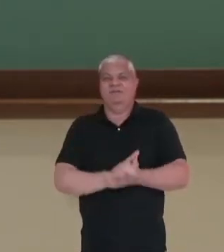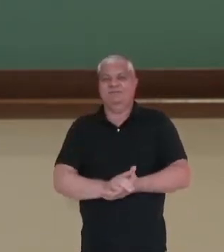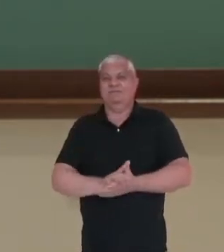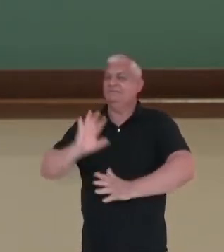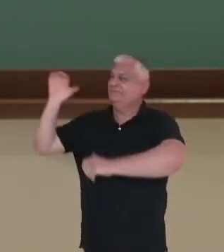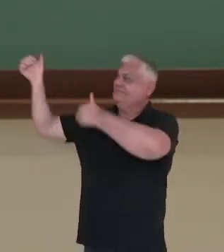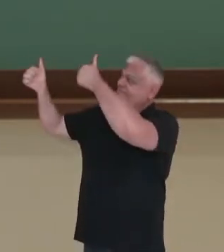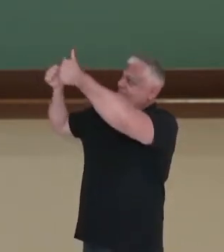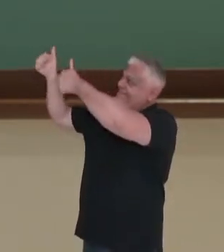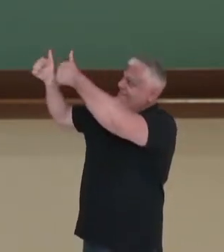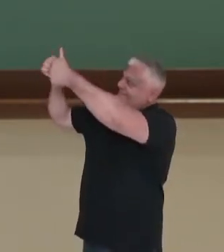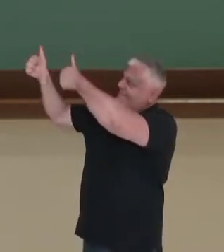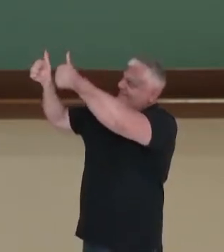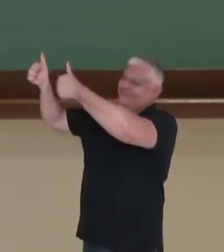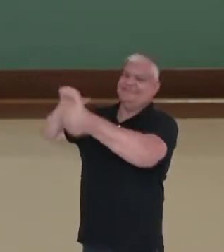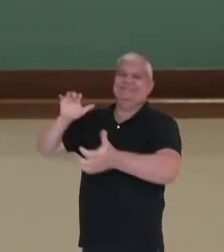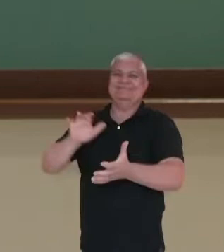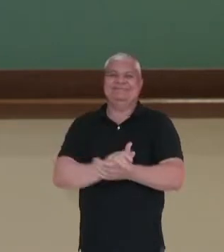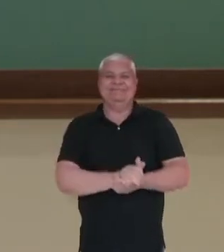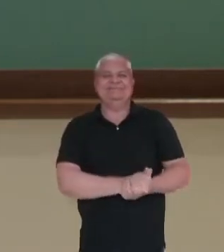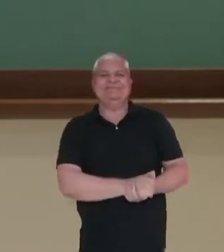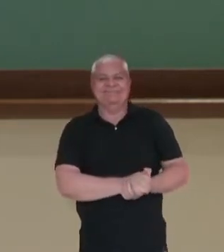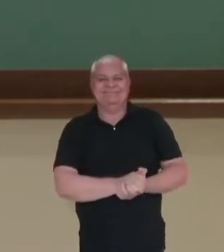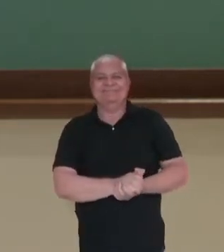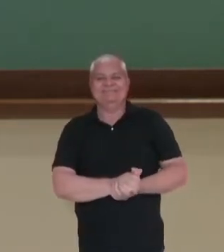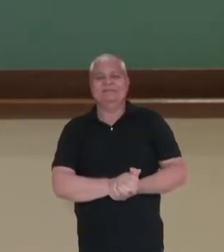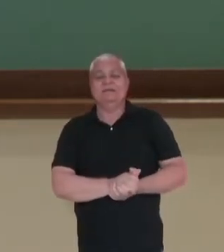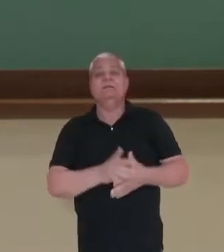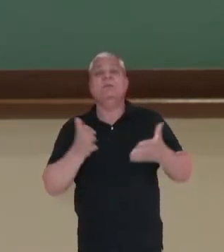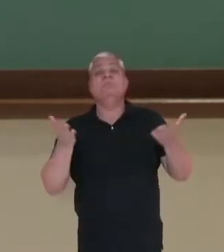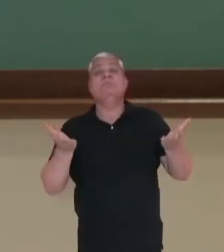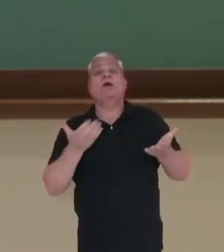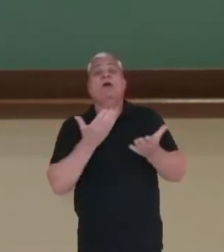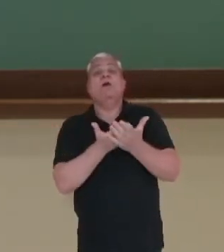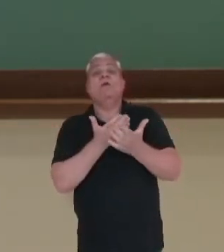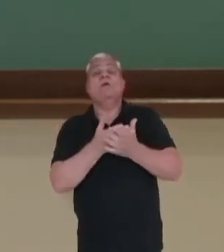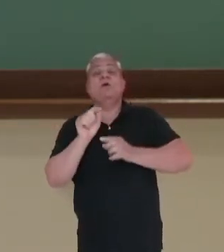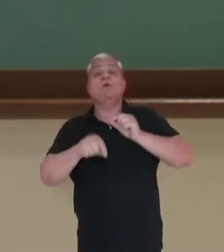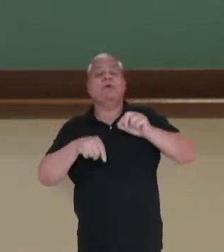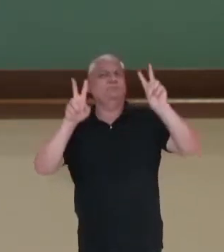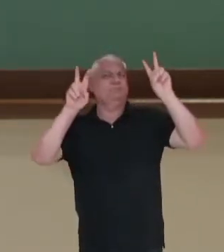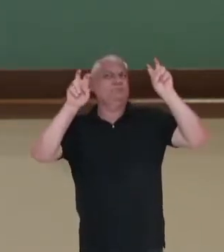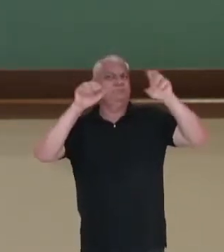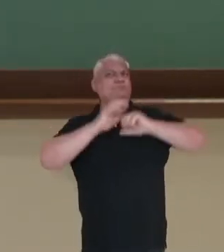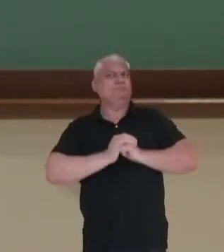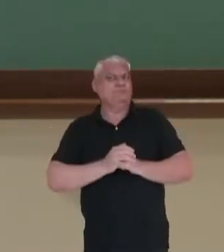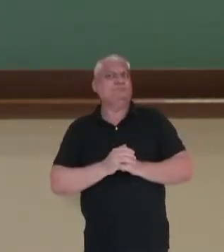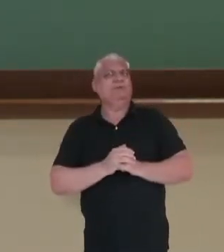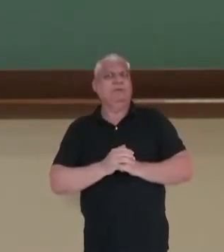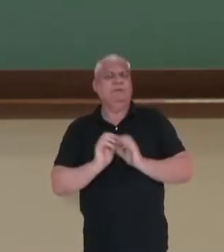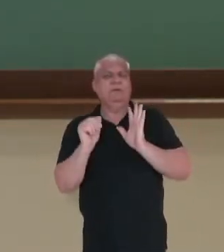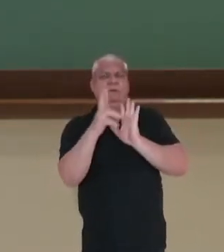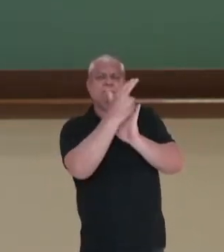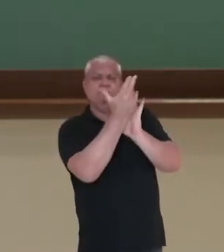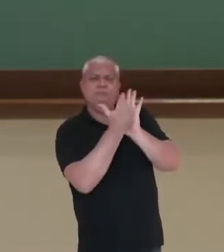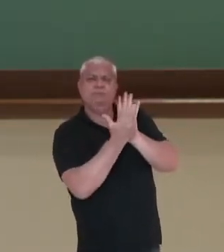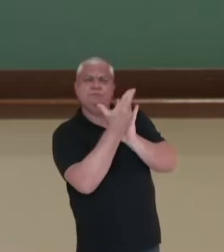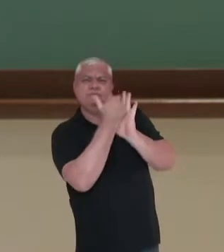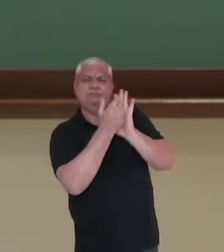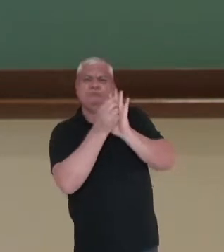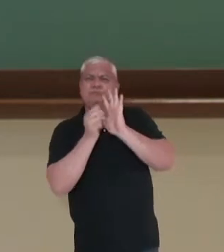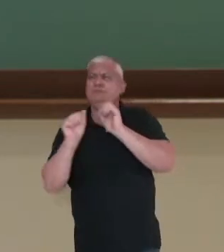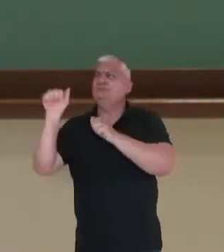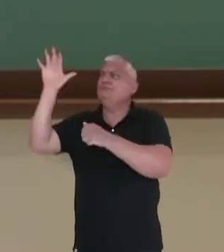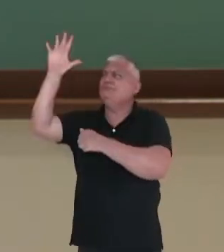o Ronaldo. Tudo bem, Ronaldo? Muito bem. Então, na aula de hoje, vamos falar então sobre o redesenho do continente